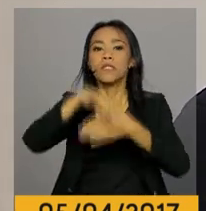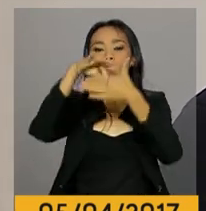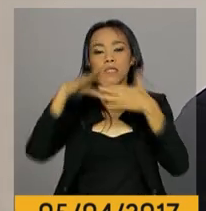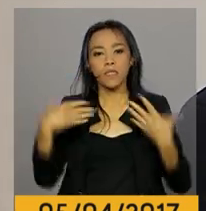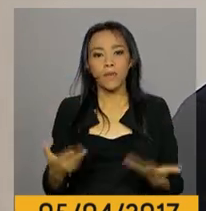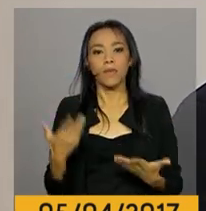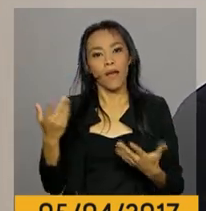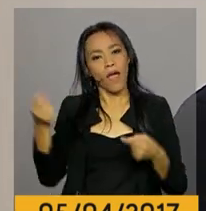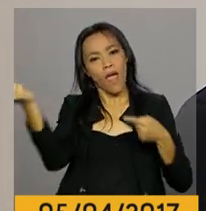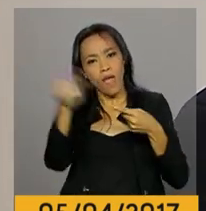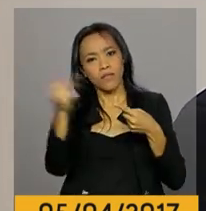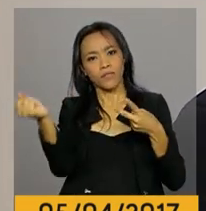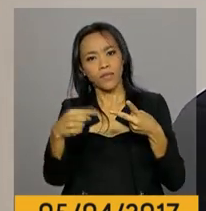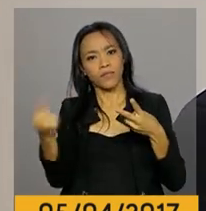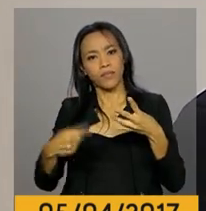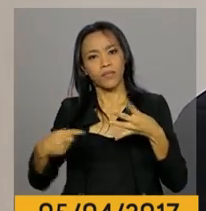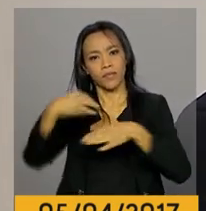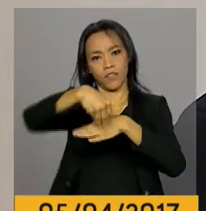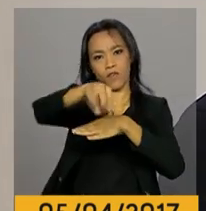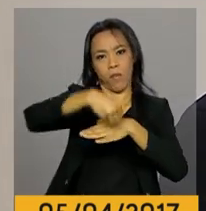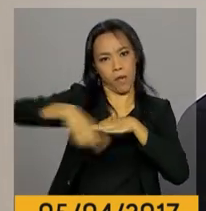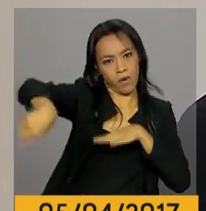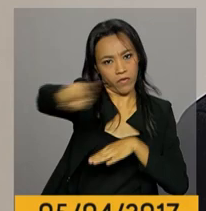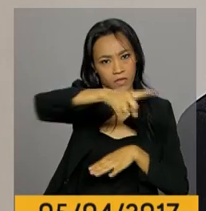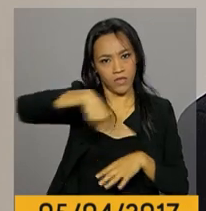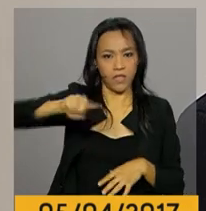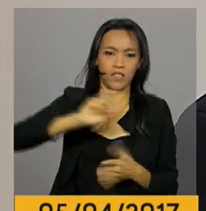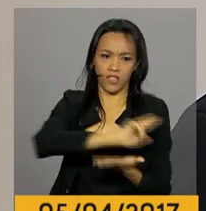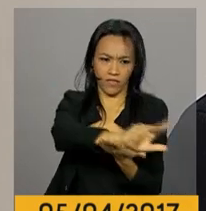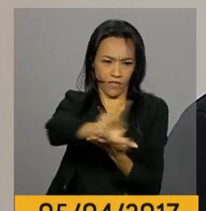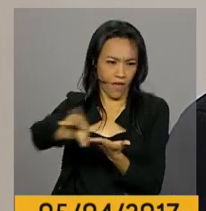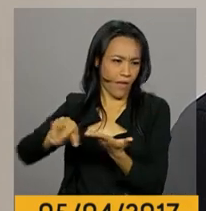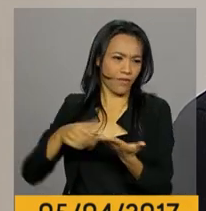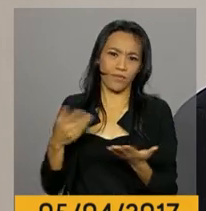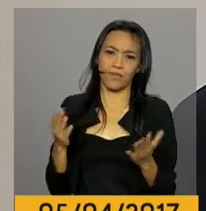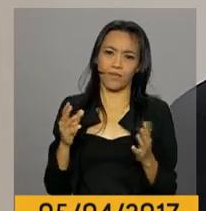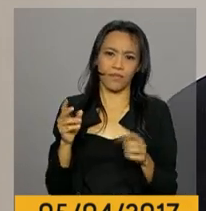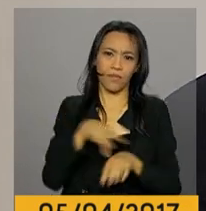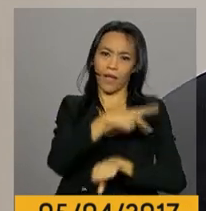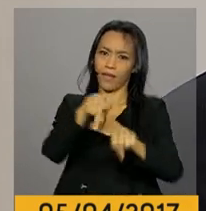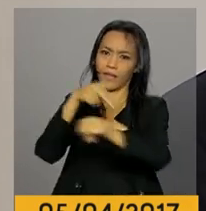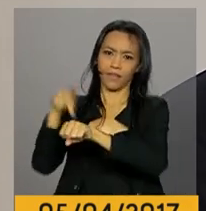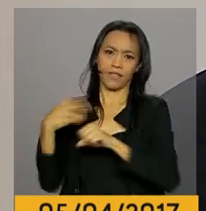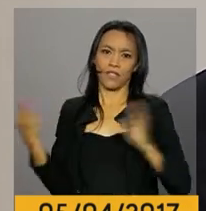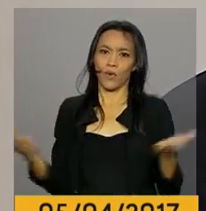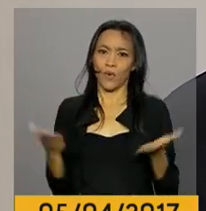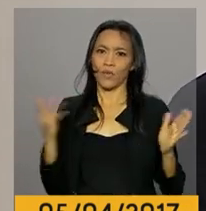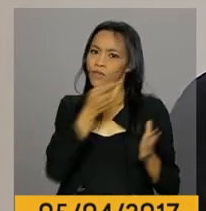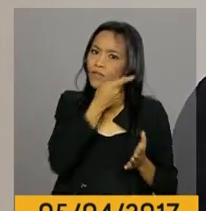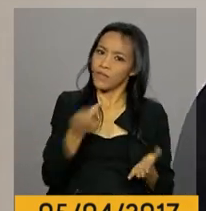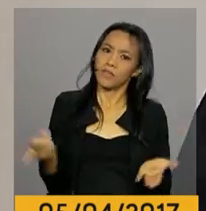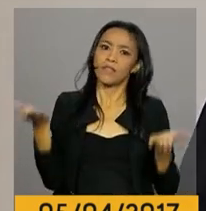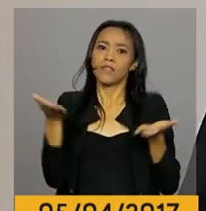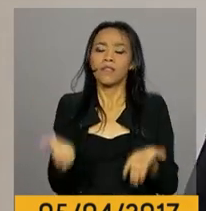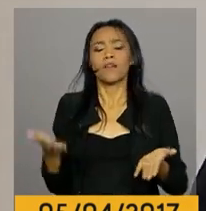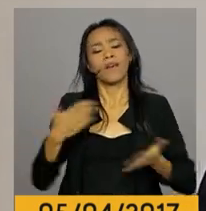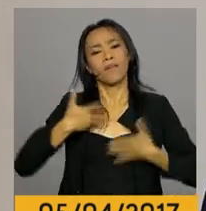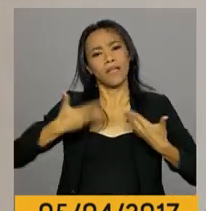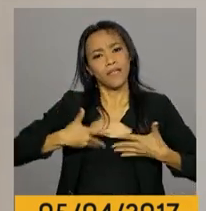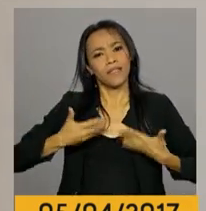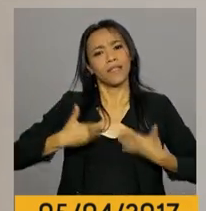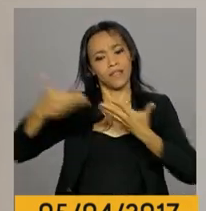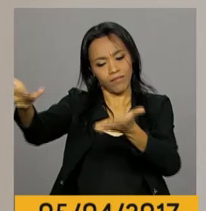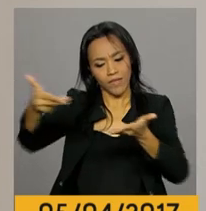esses dados às Senhoras deputadas dos vários países que hoje nos visitam para dizer que é uma alegria imensa